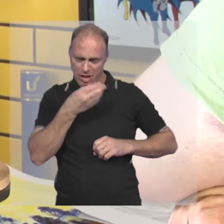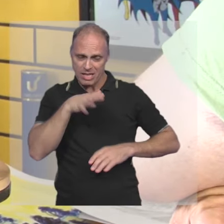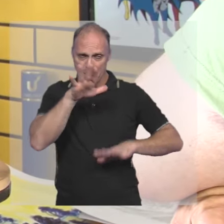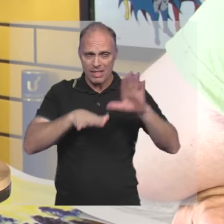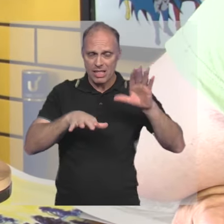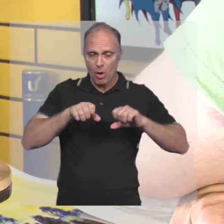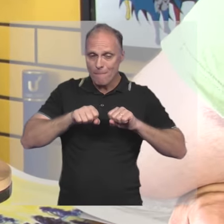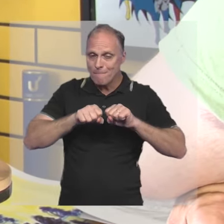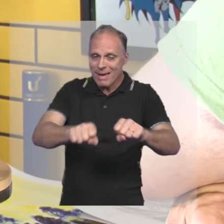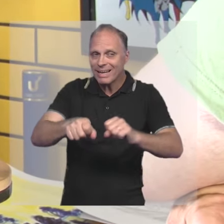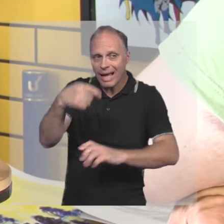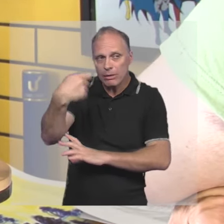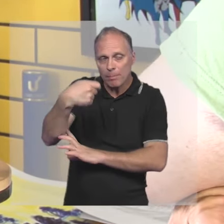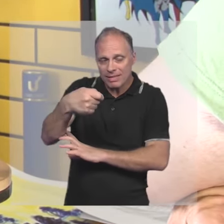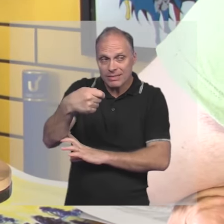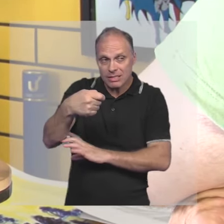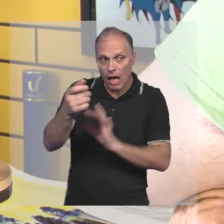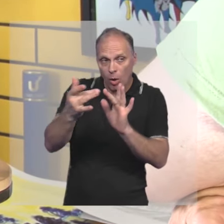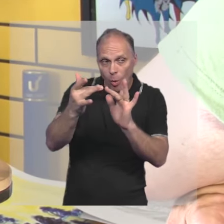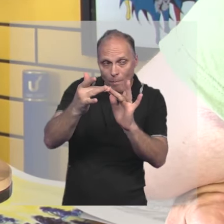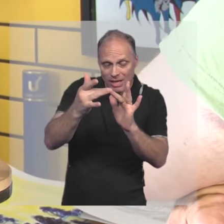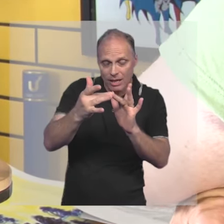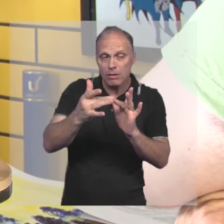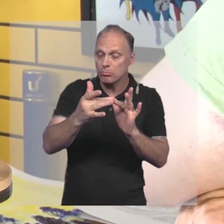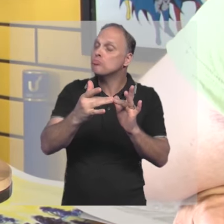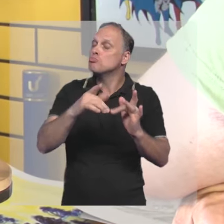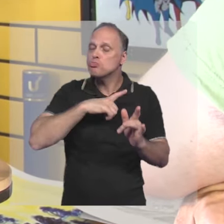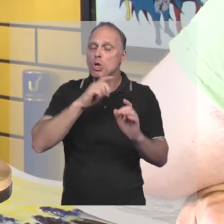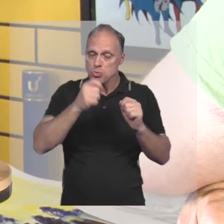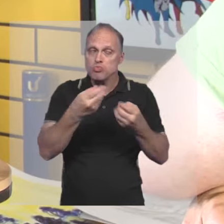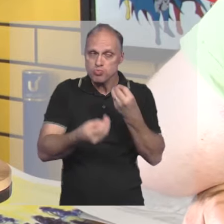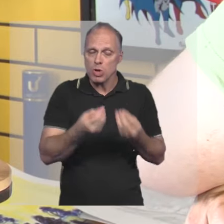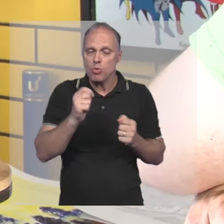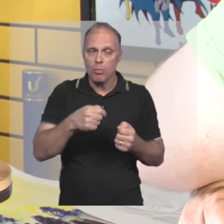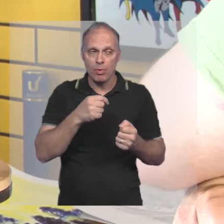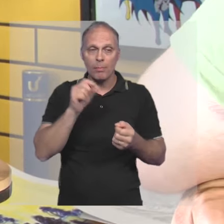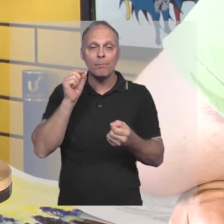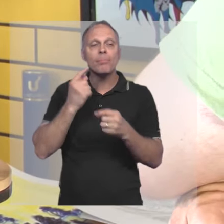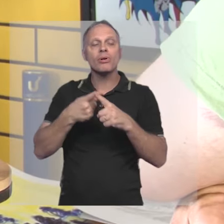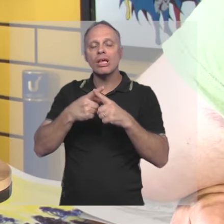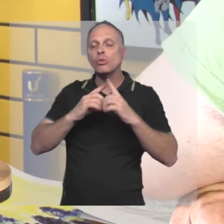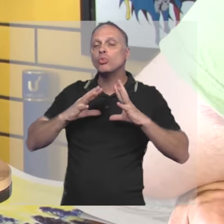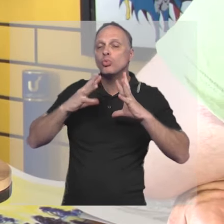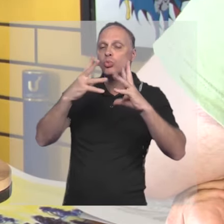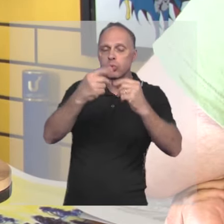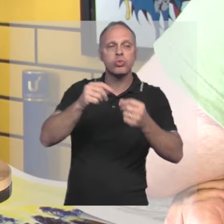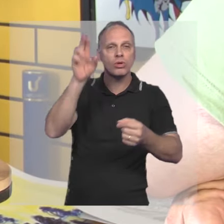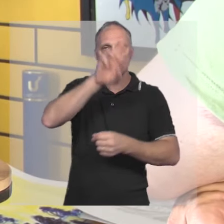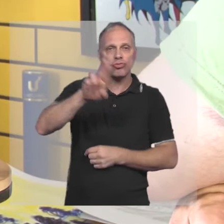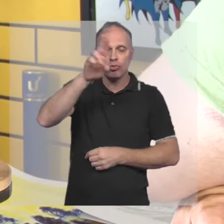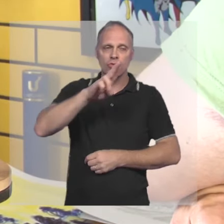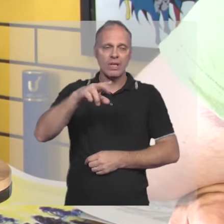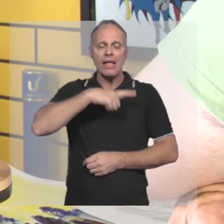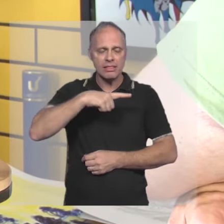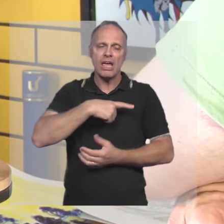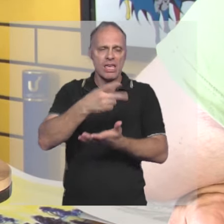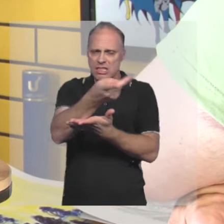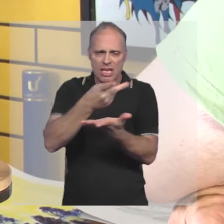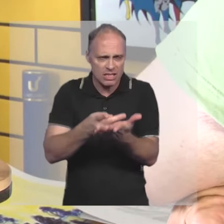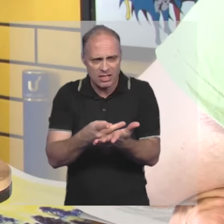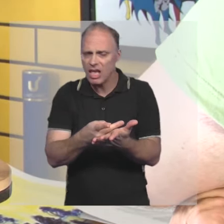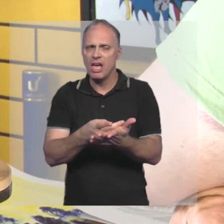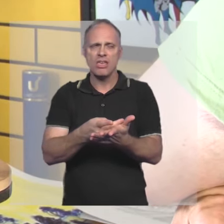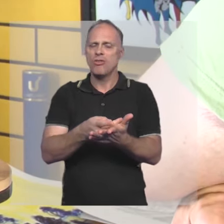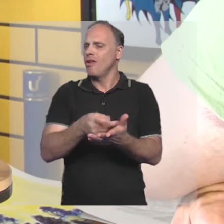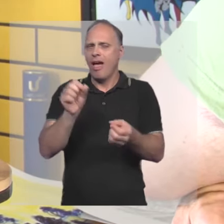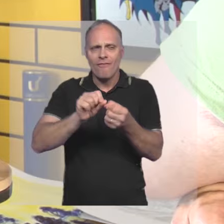o mercado precisa, tem como. Se a gente parar para pensar, absolutamente tudo que a gente consome tem desenho